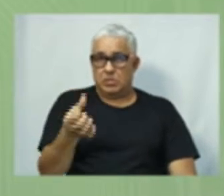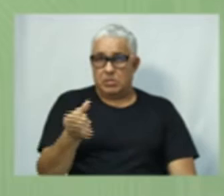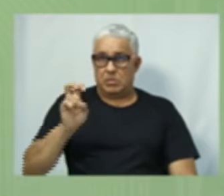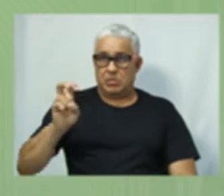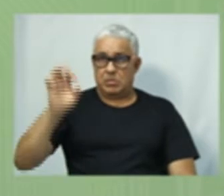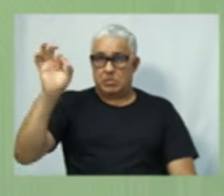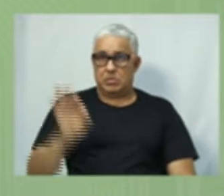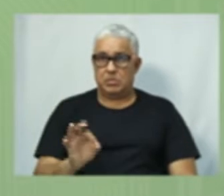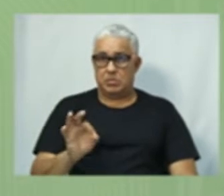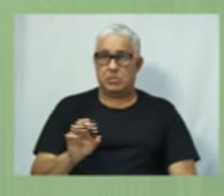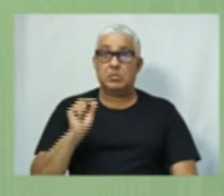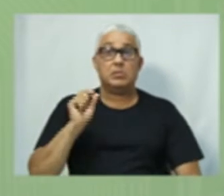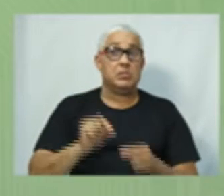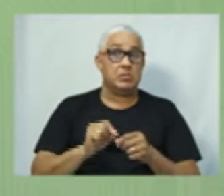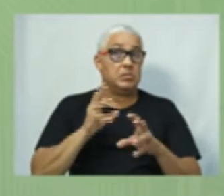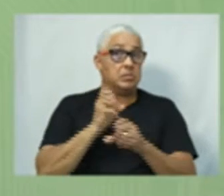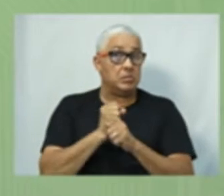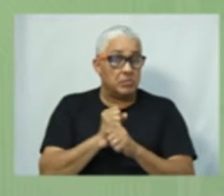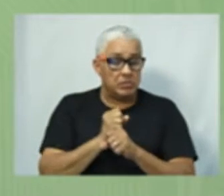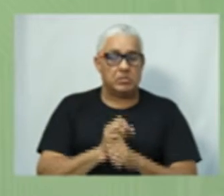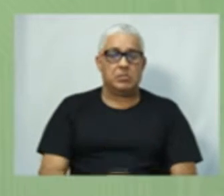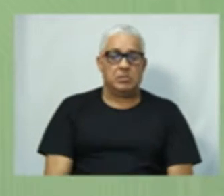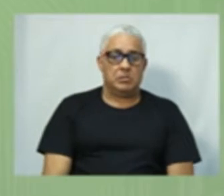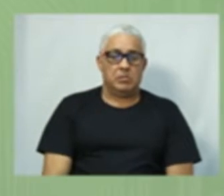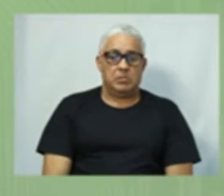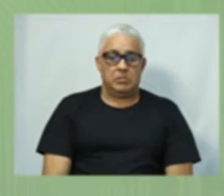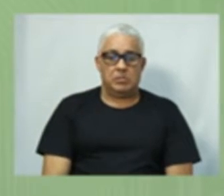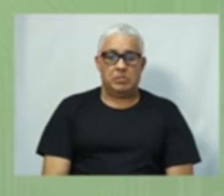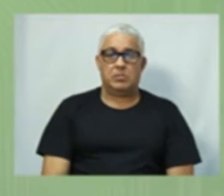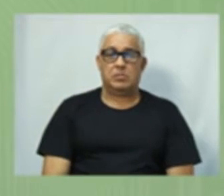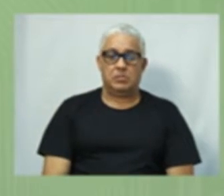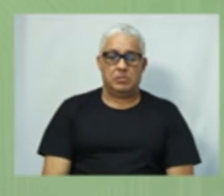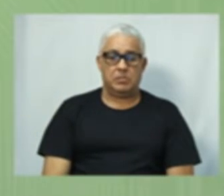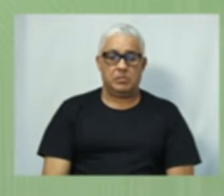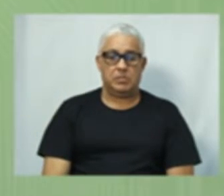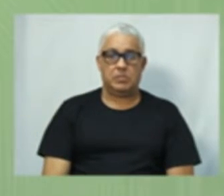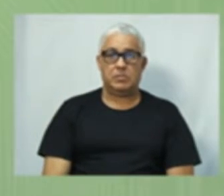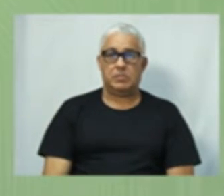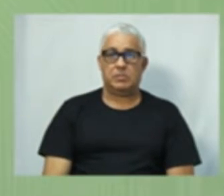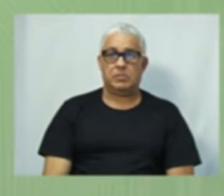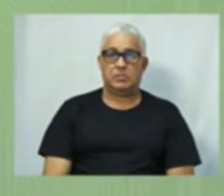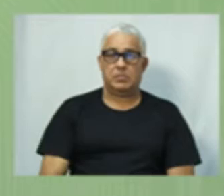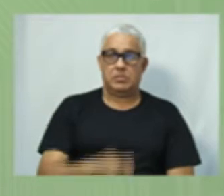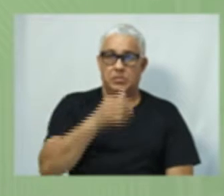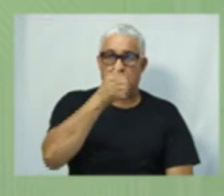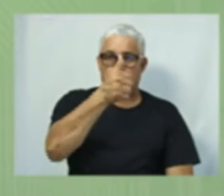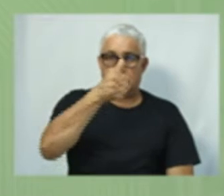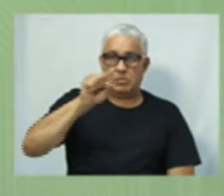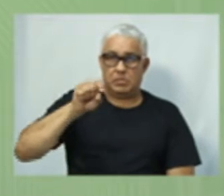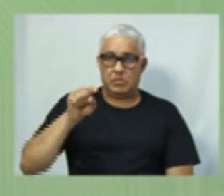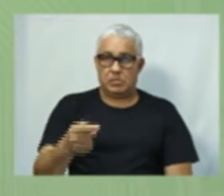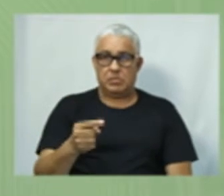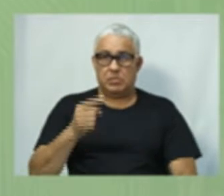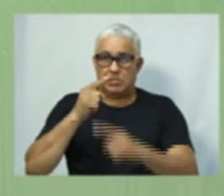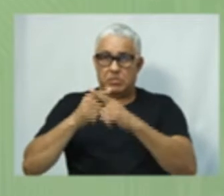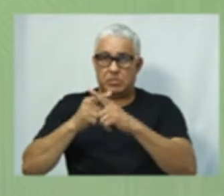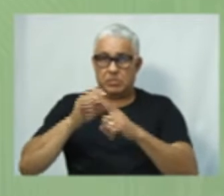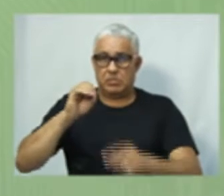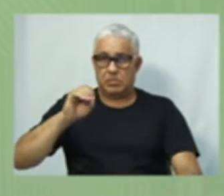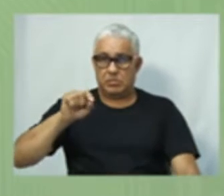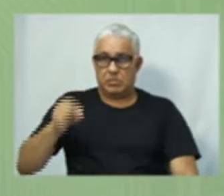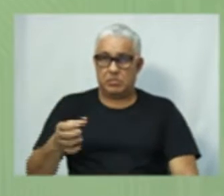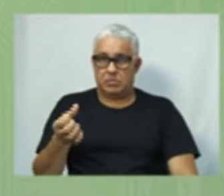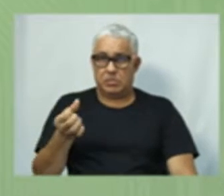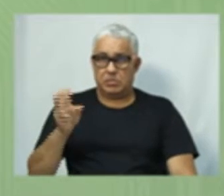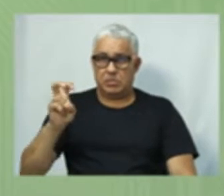0,65. O que eu faço com isso? Ó, multiplico. 118 mil vezes